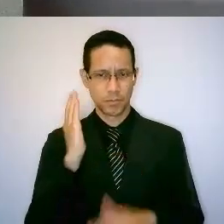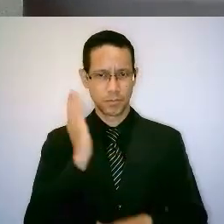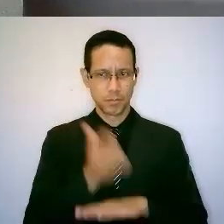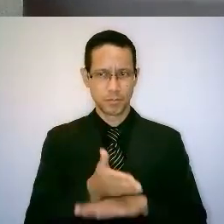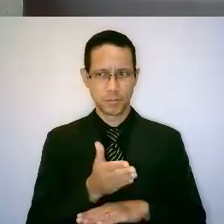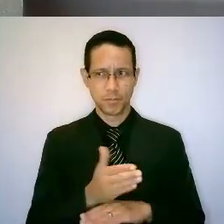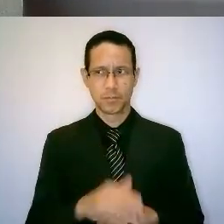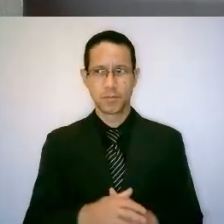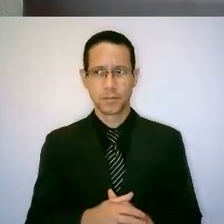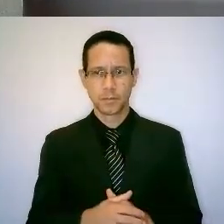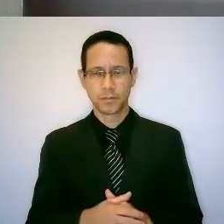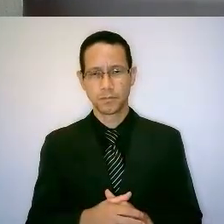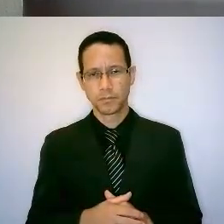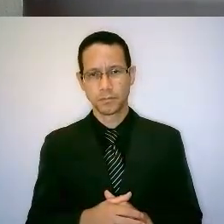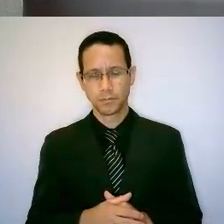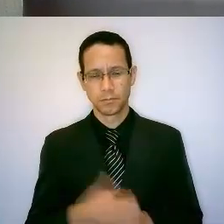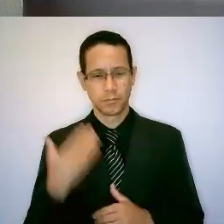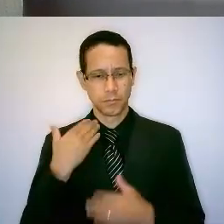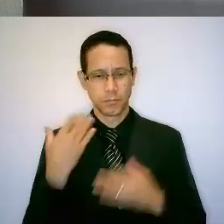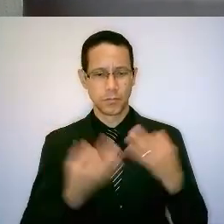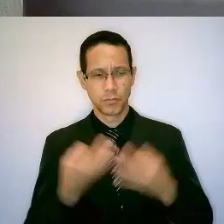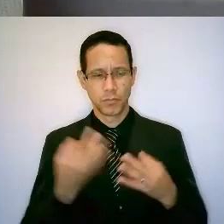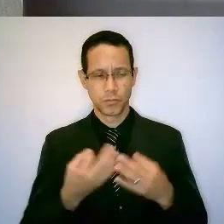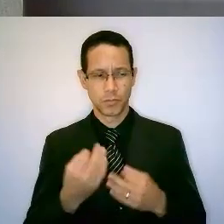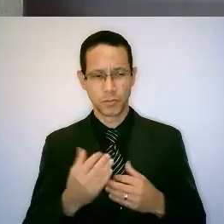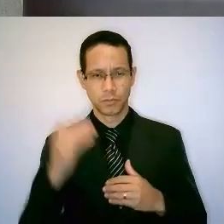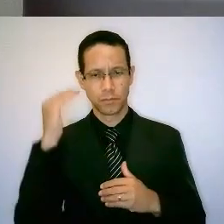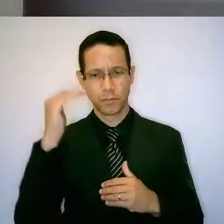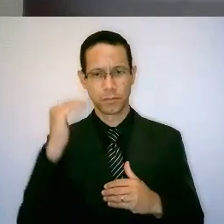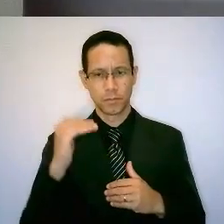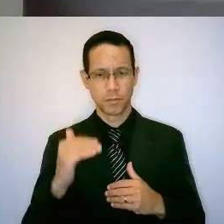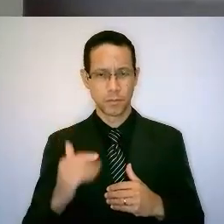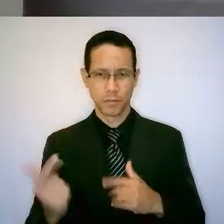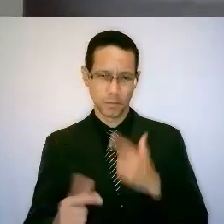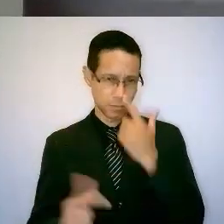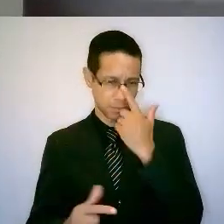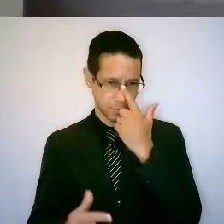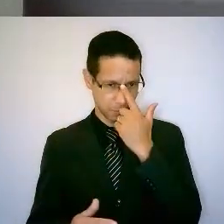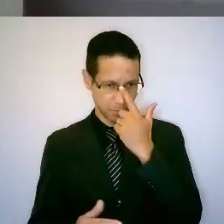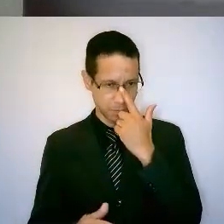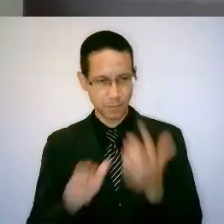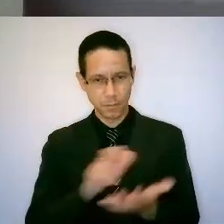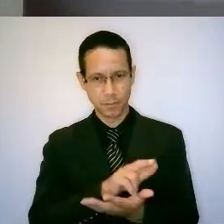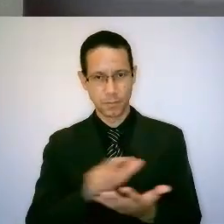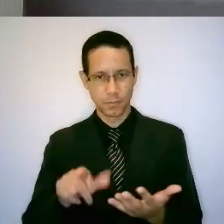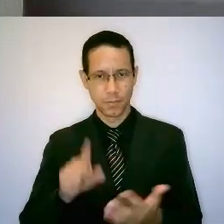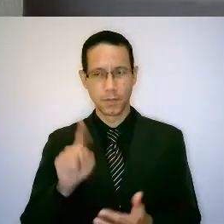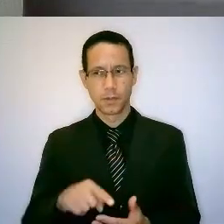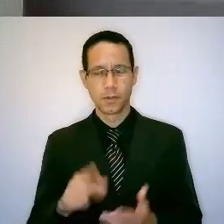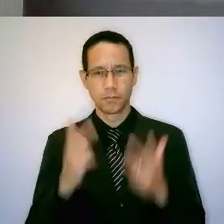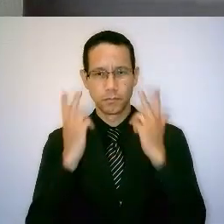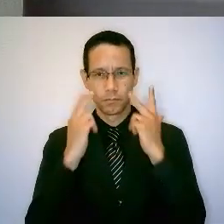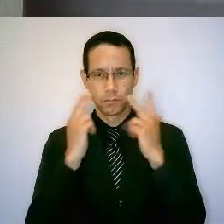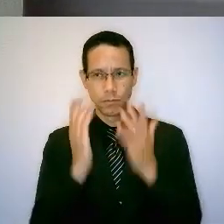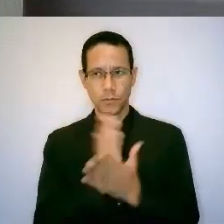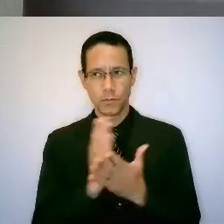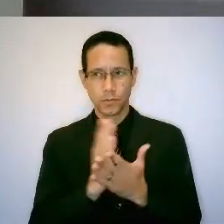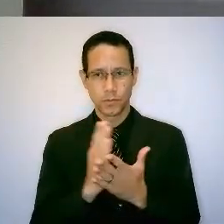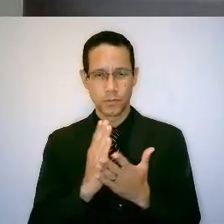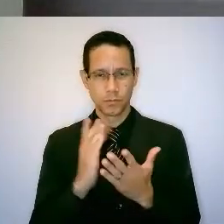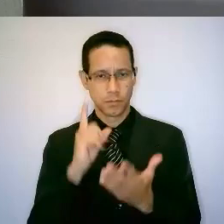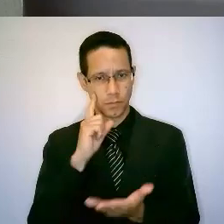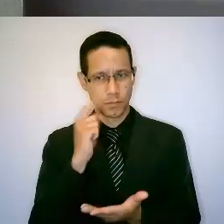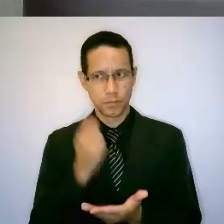de Juiz para Juiz mas a bem da verdade do que se trata é a própria natureza de certas decisões que por sua própria